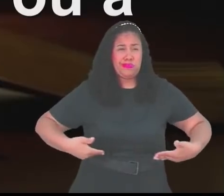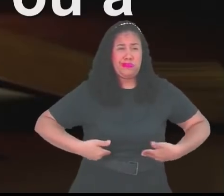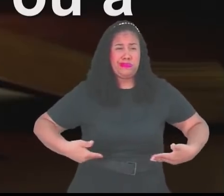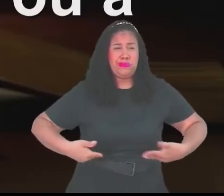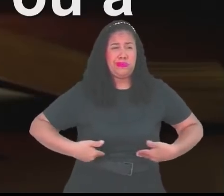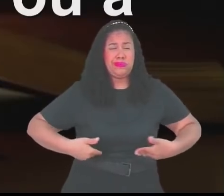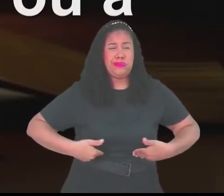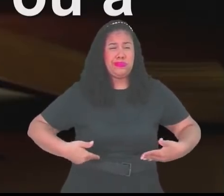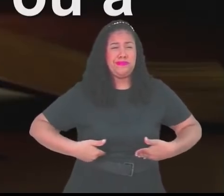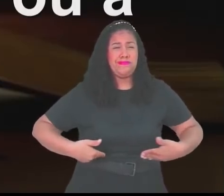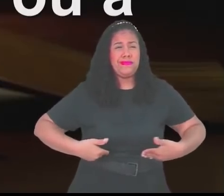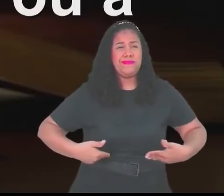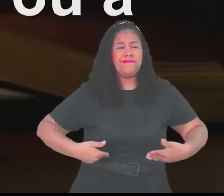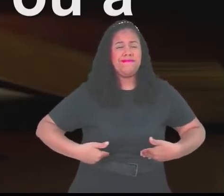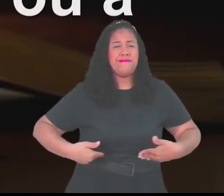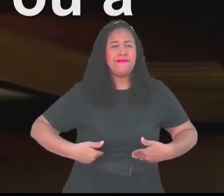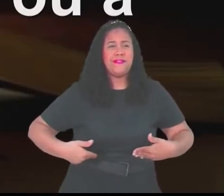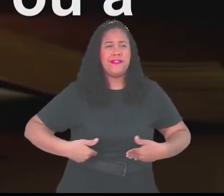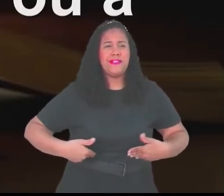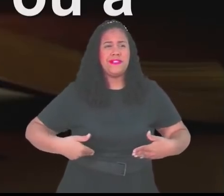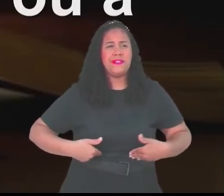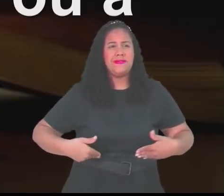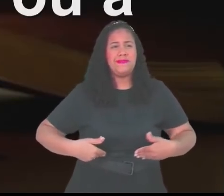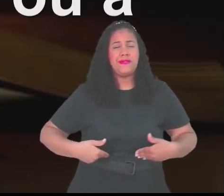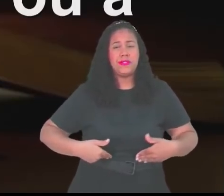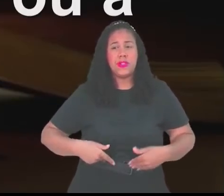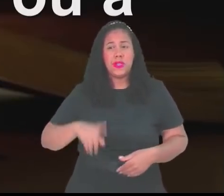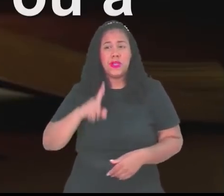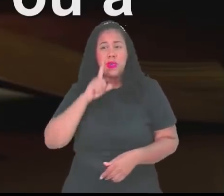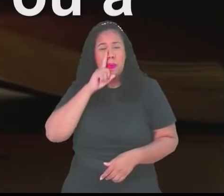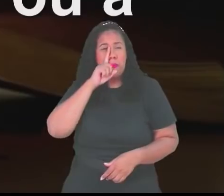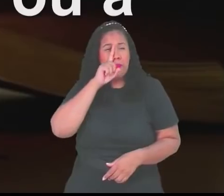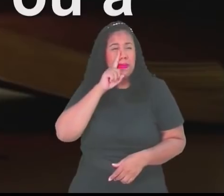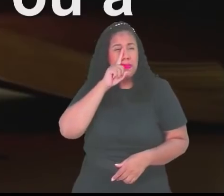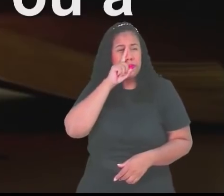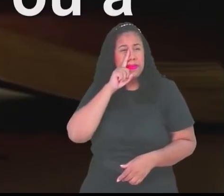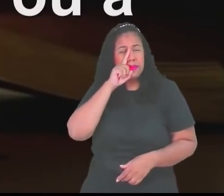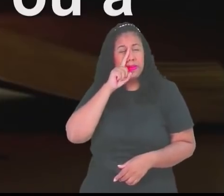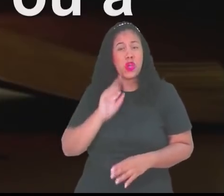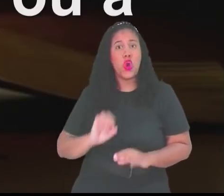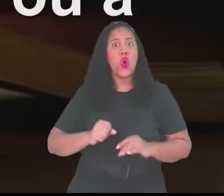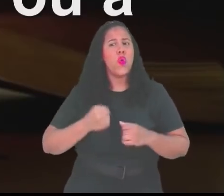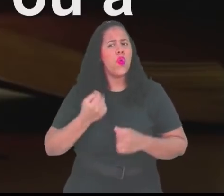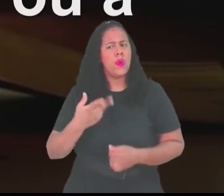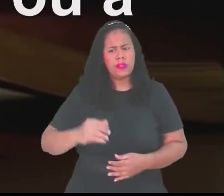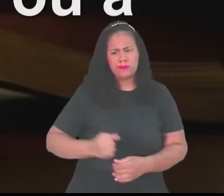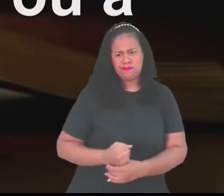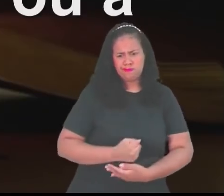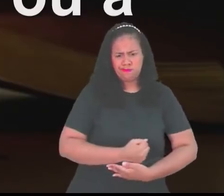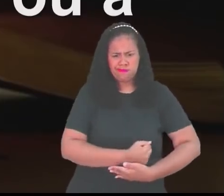a nudez, o perigo, ou a espada.